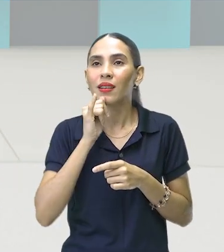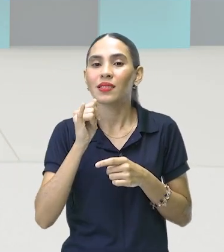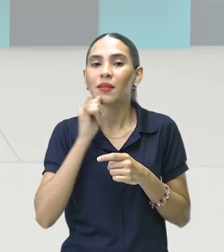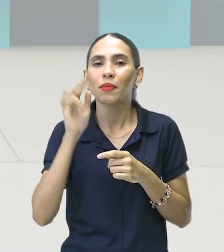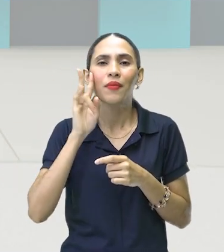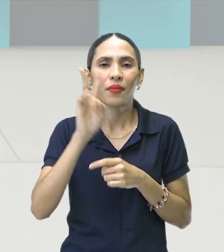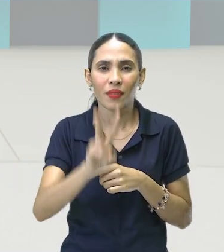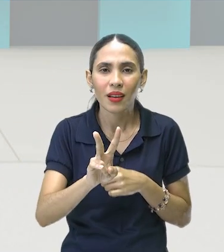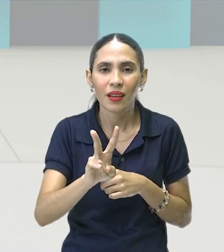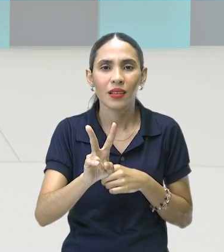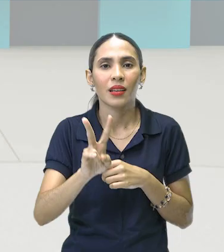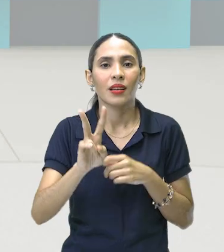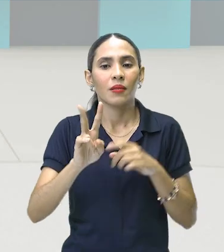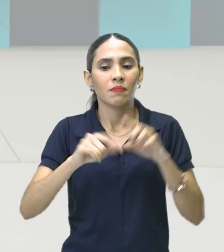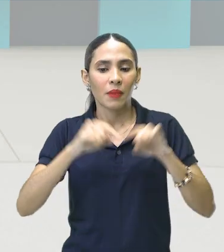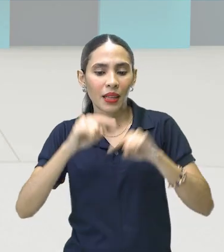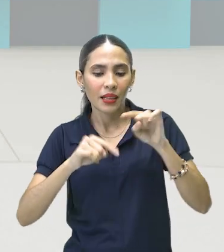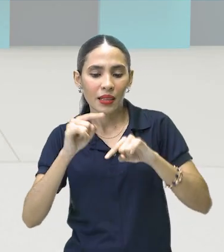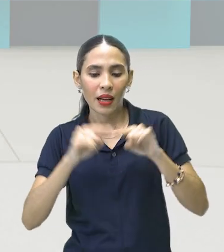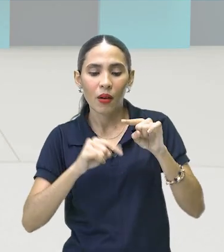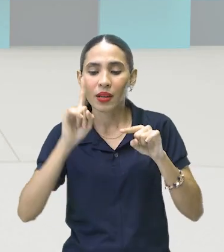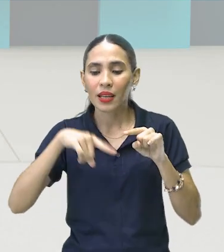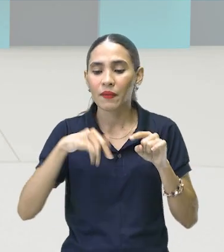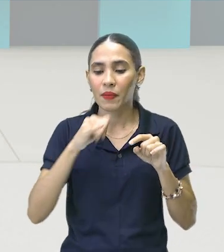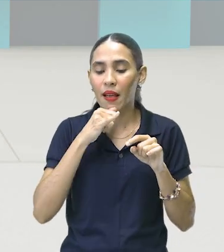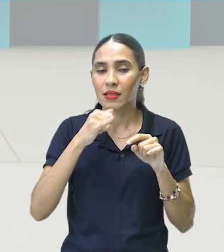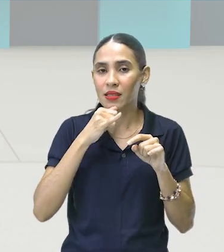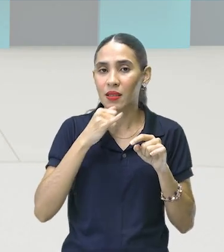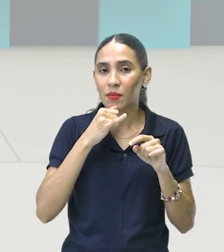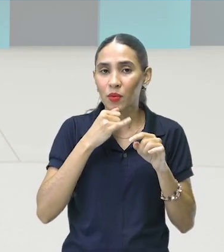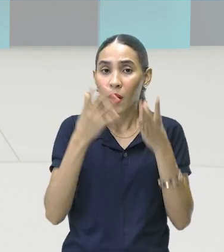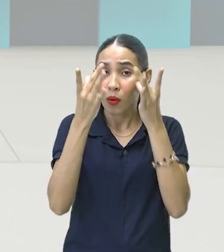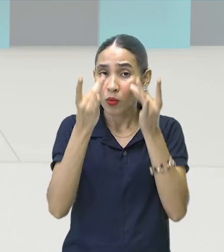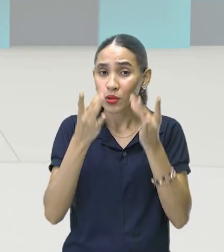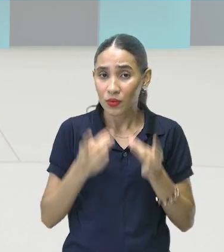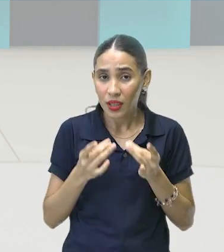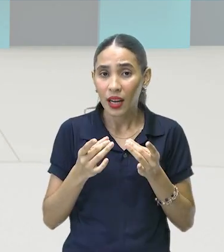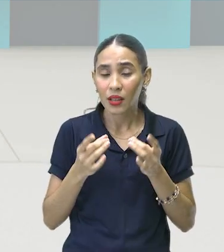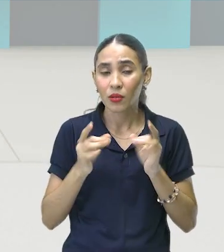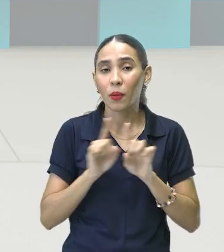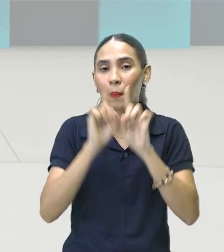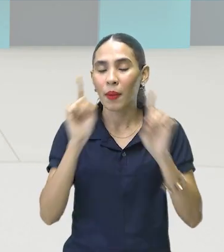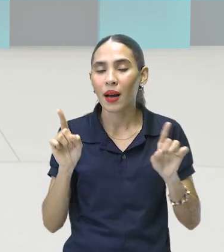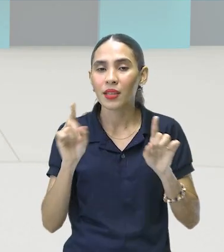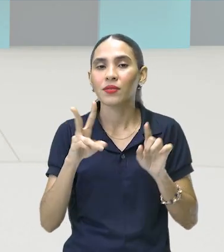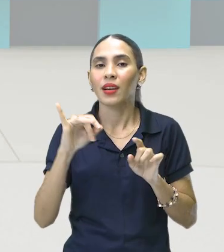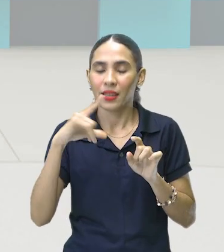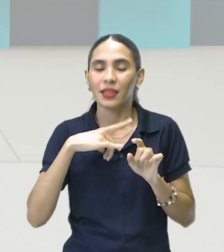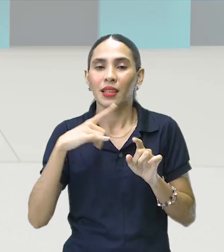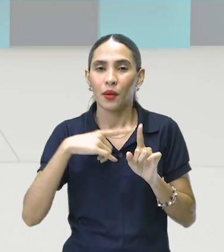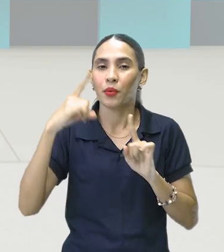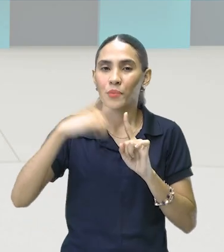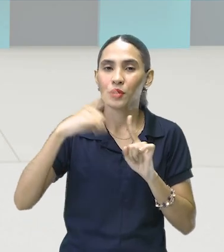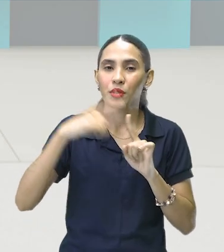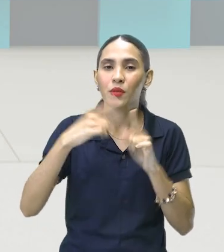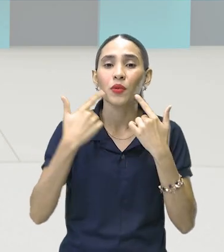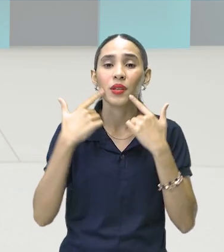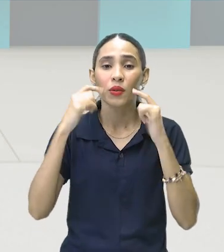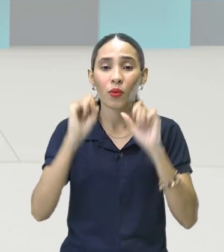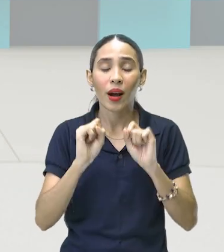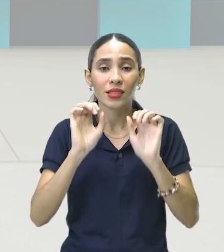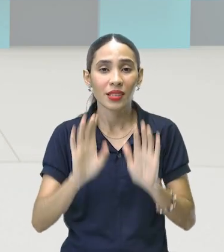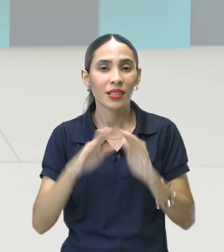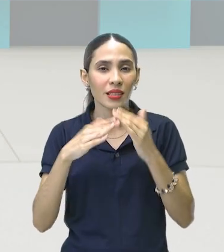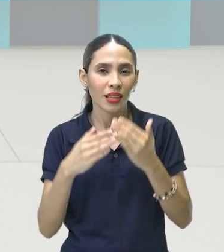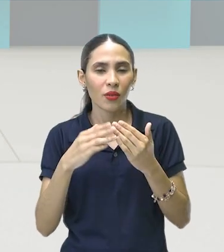olhar para algo que é codificado, mas vamos ter os tipos de linguagem. Então,